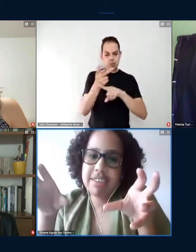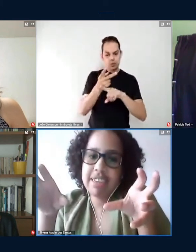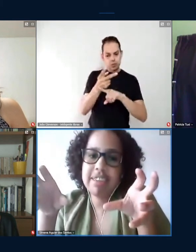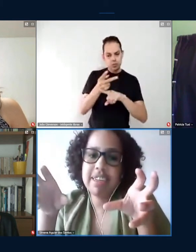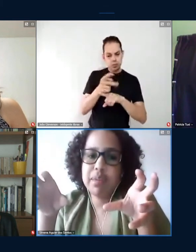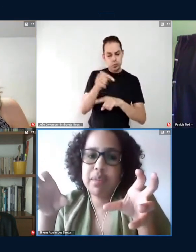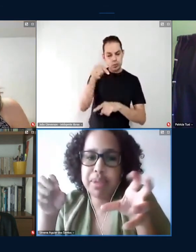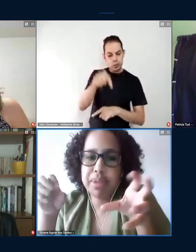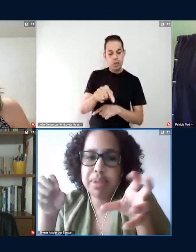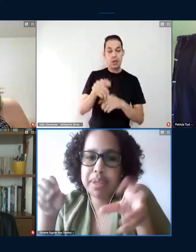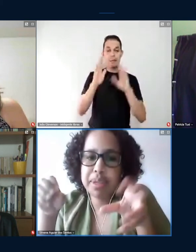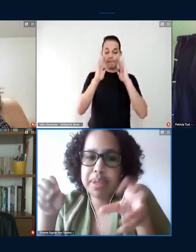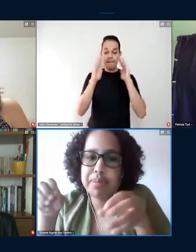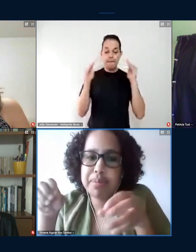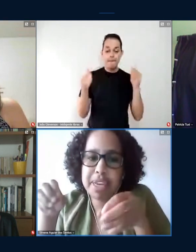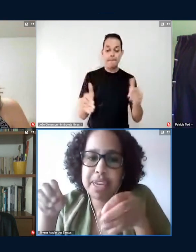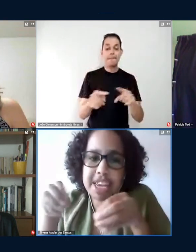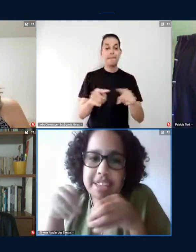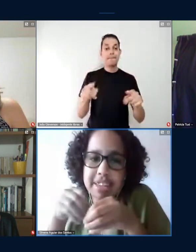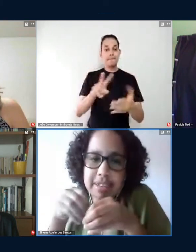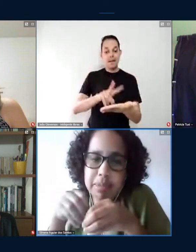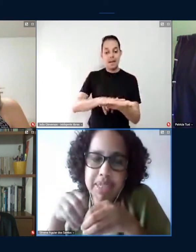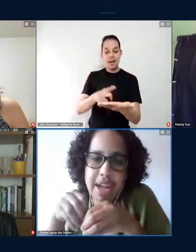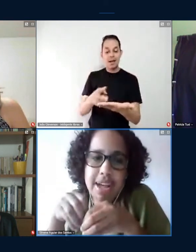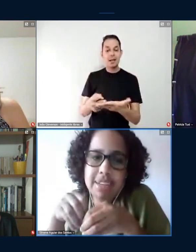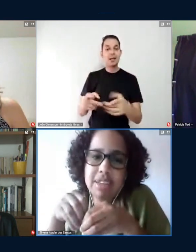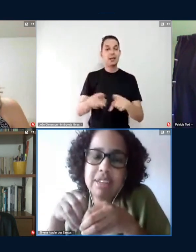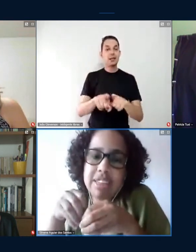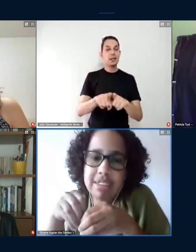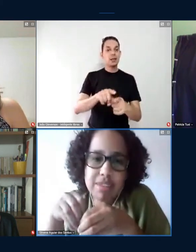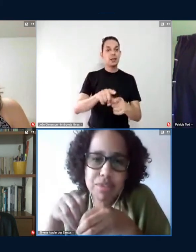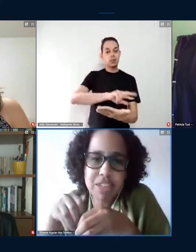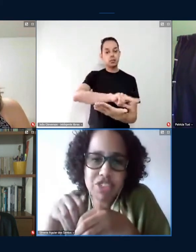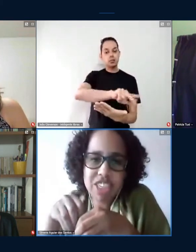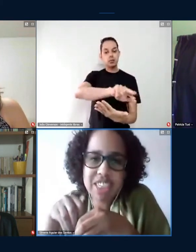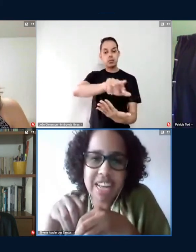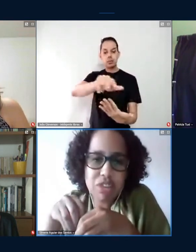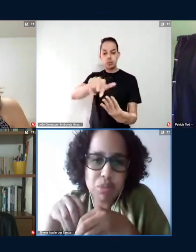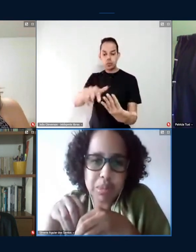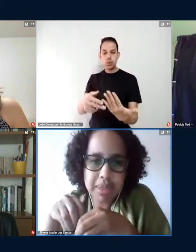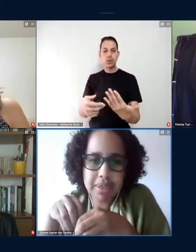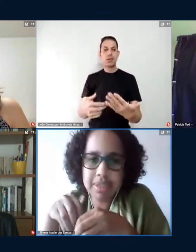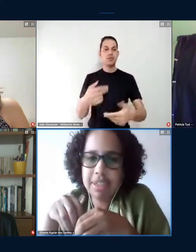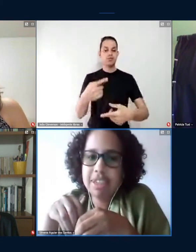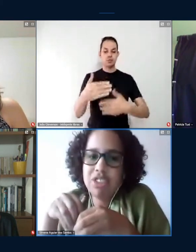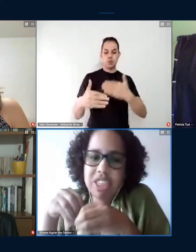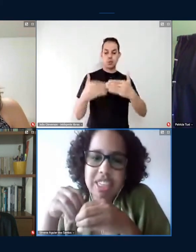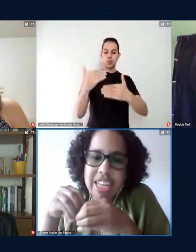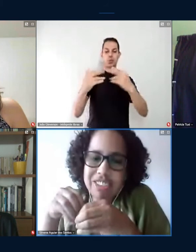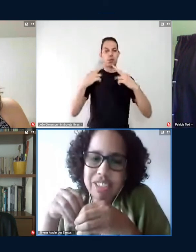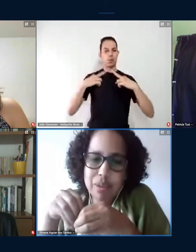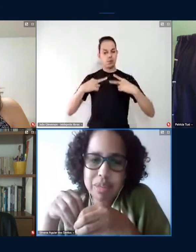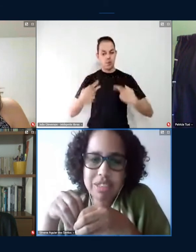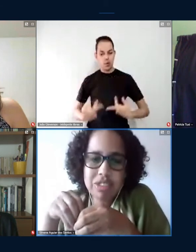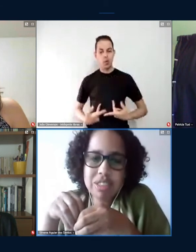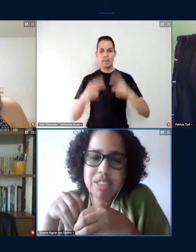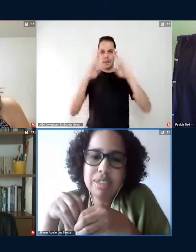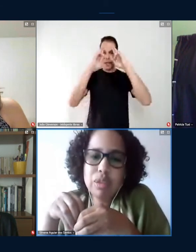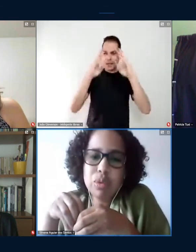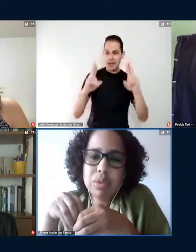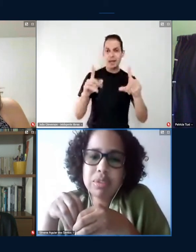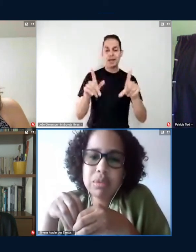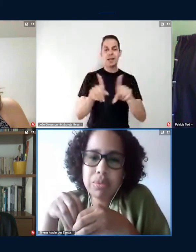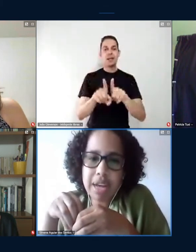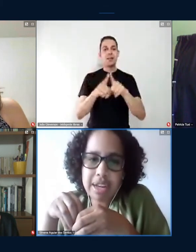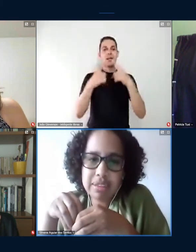entendendo que esse campo também é interdisciplinar, desenvolver dignidade humana, dignidade linguística,